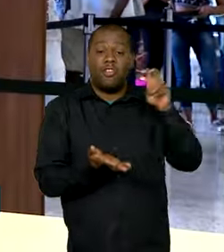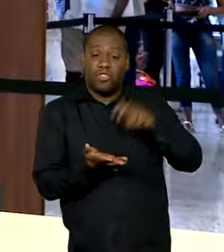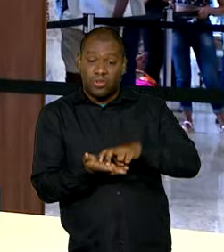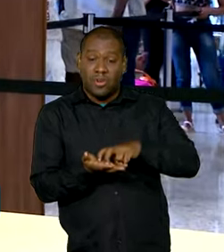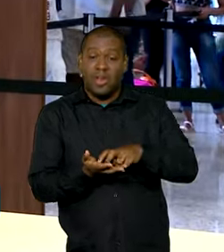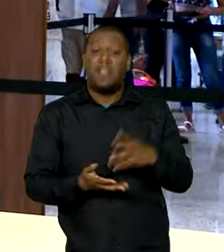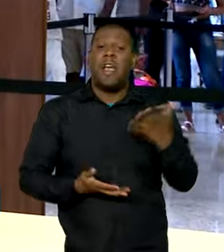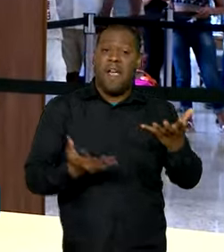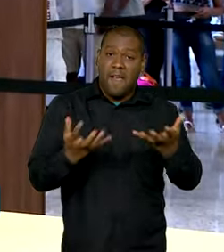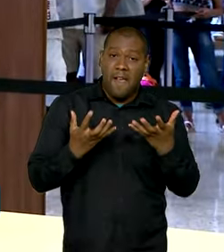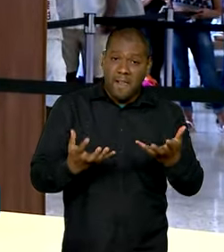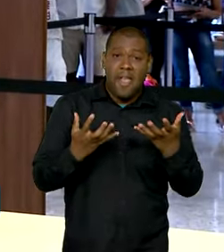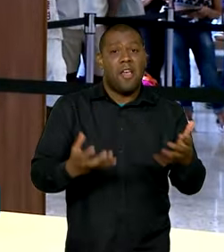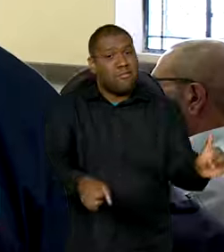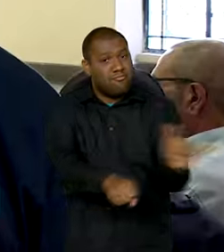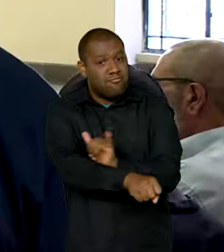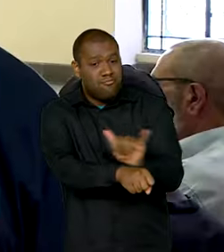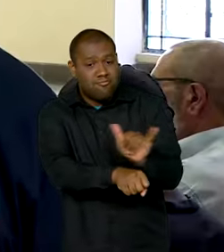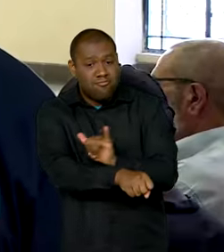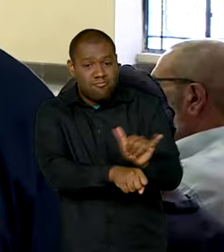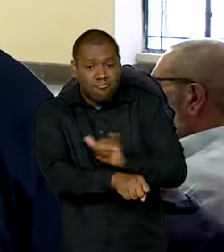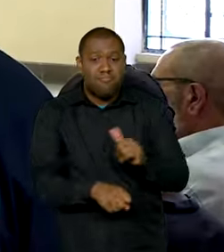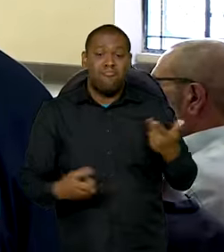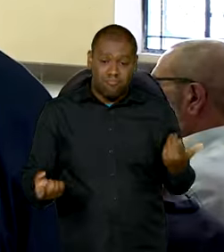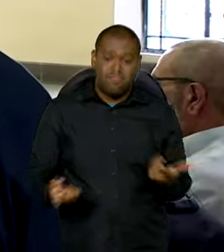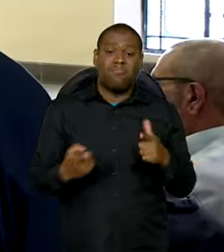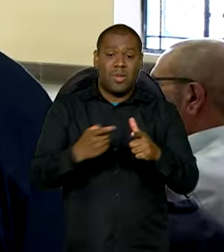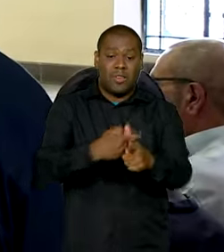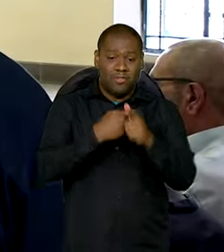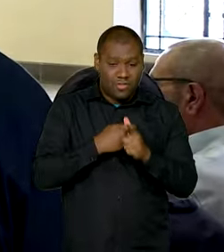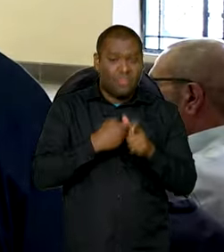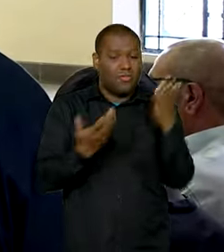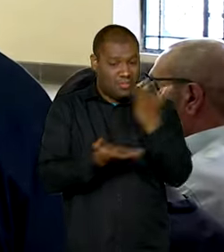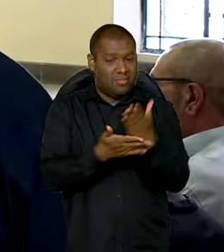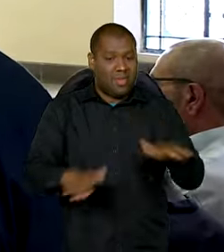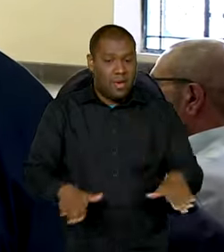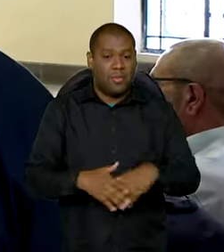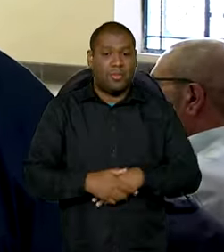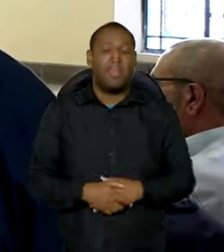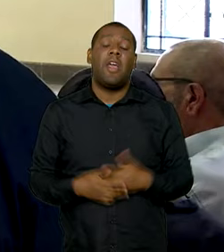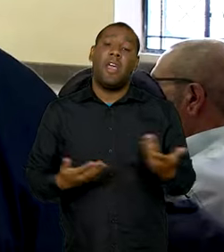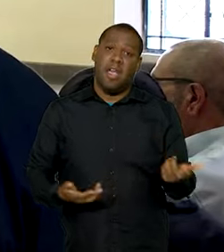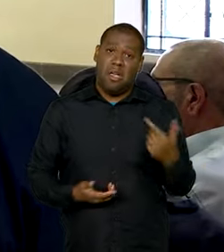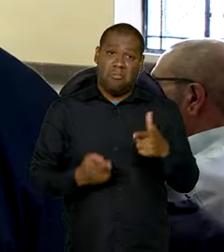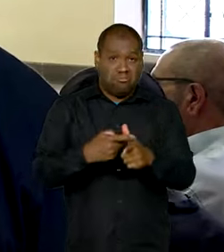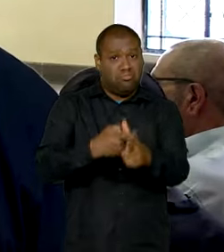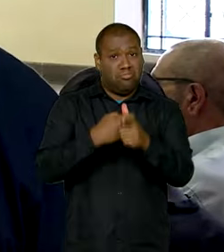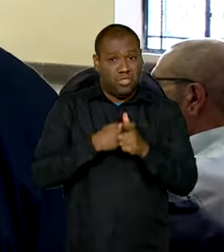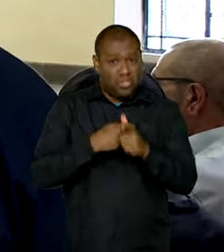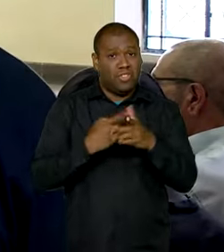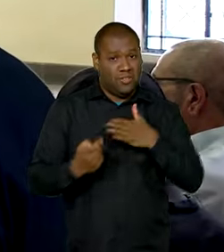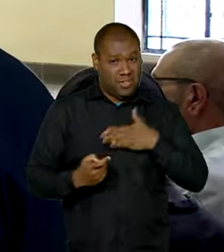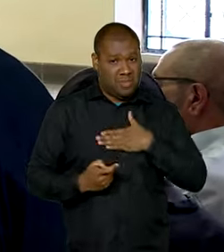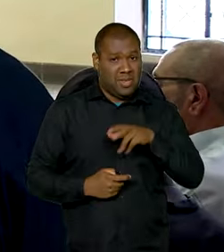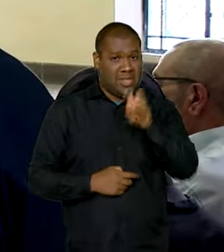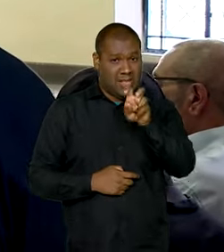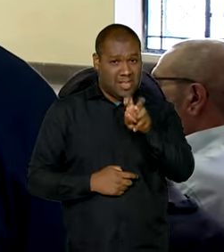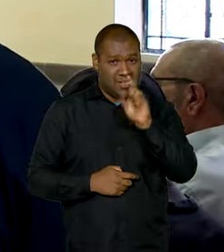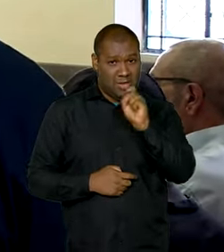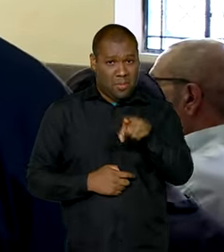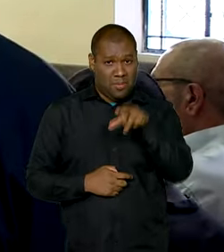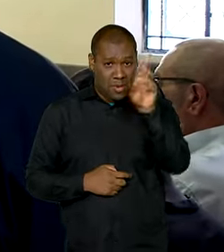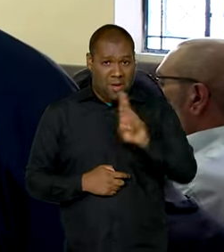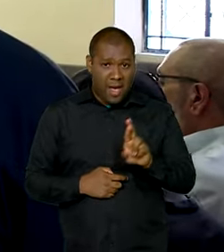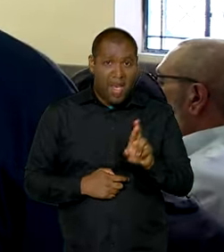uma solução viável para o seu problema. A minha dívida está entre R$ 5.000, Eu parcelei